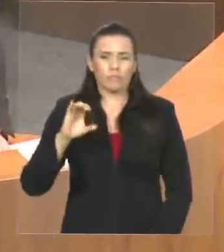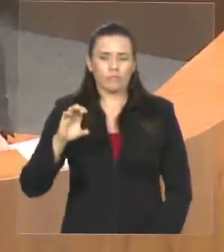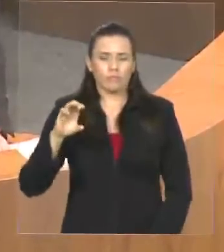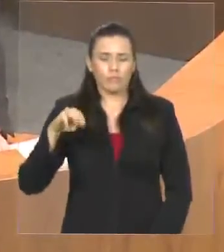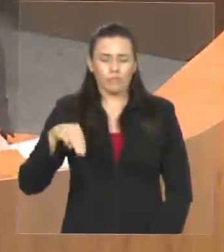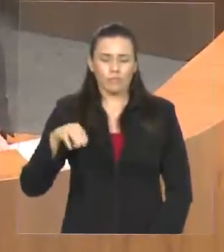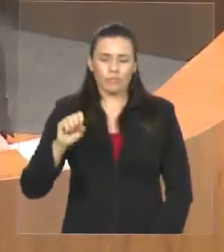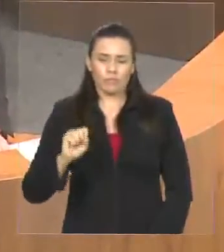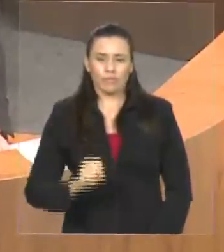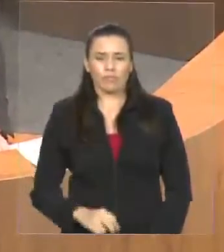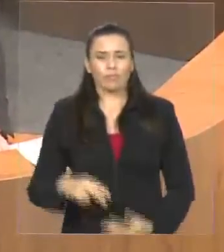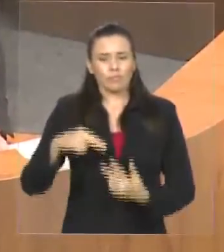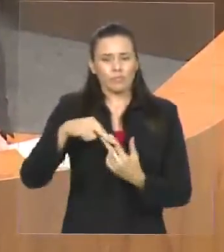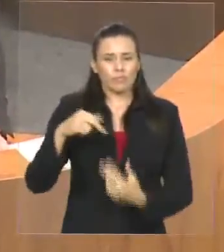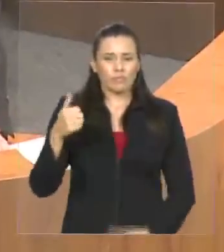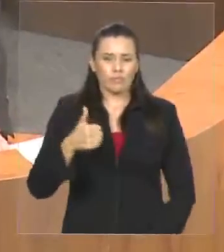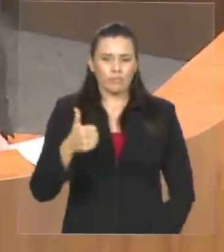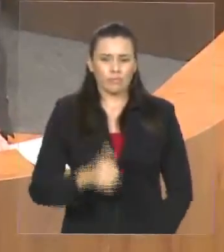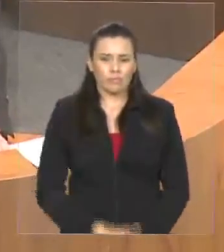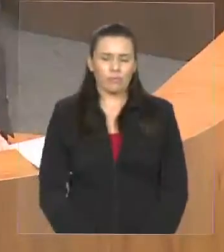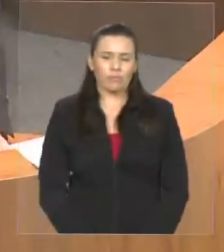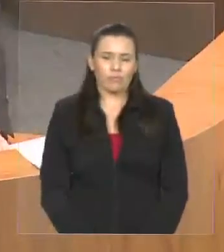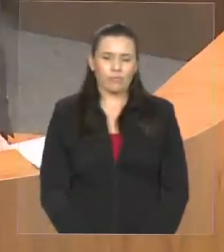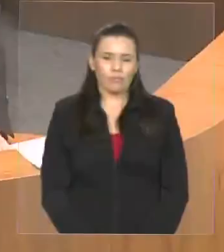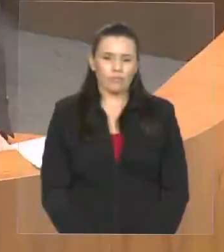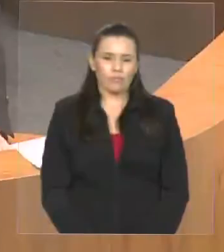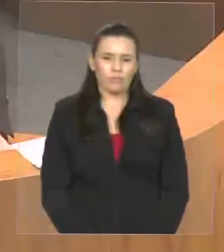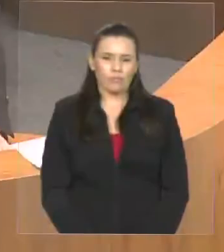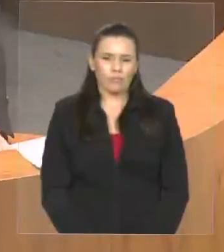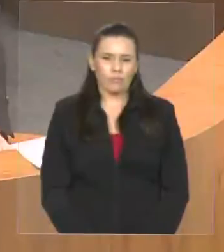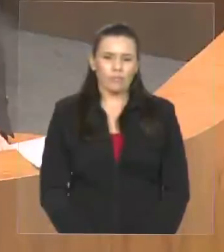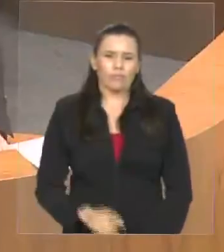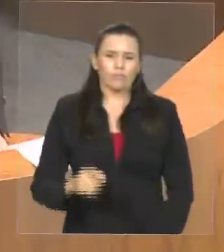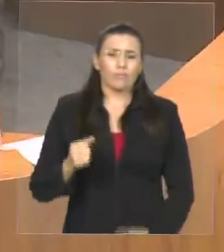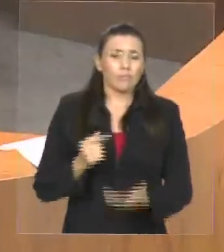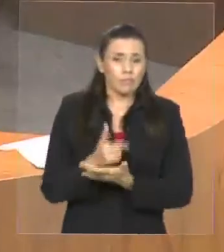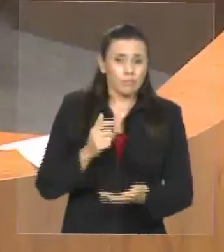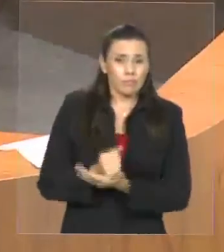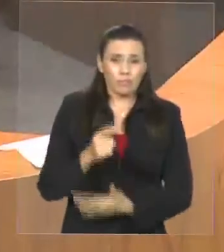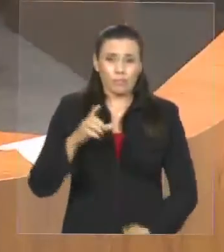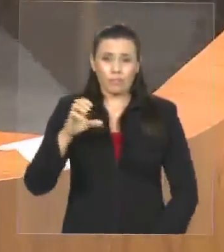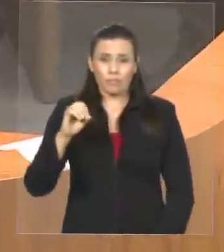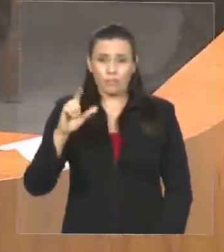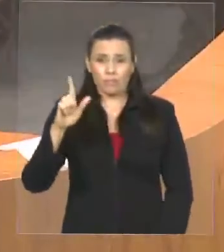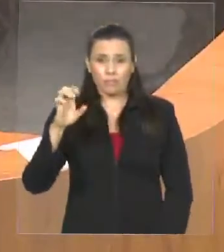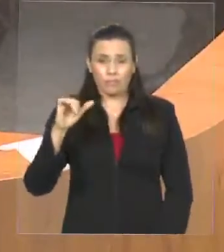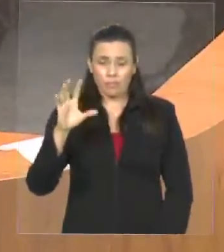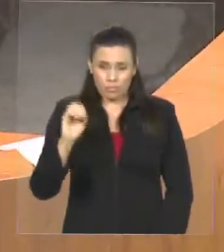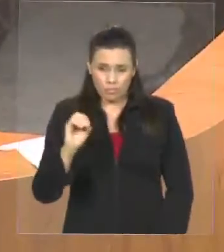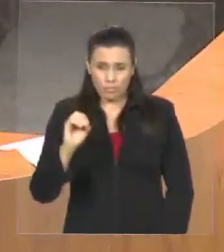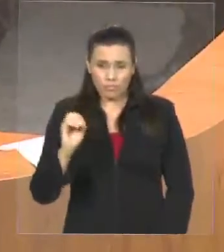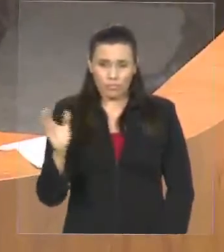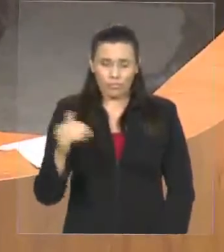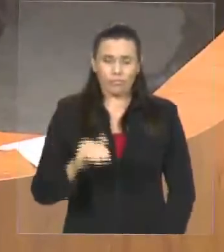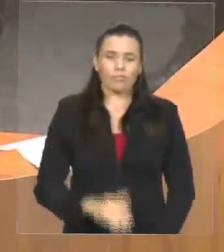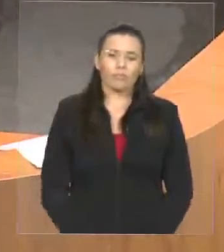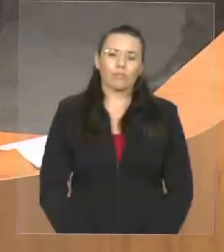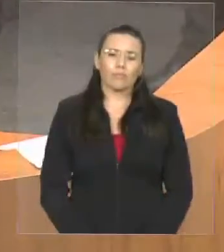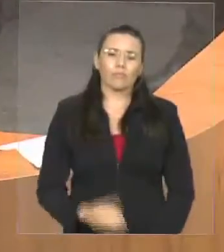1º, nas aquisições internas de óleo combustível, quando destinada ao processo